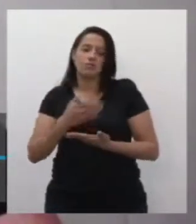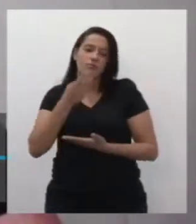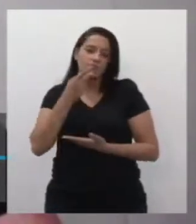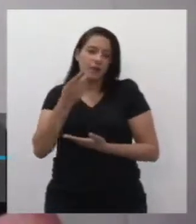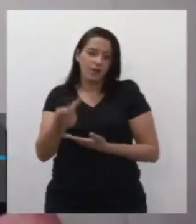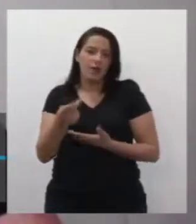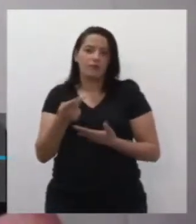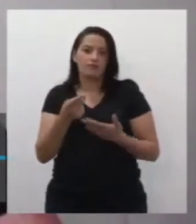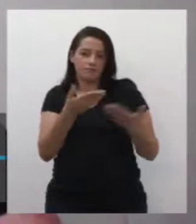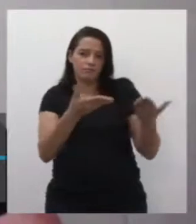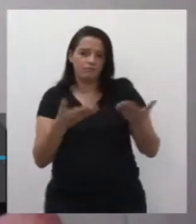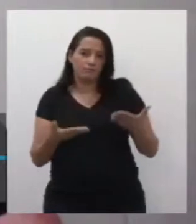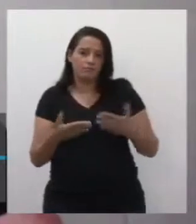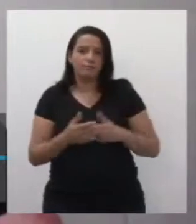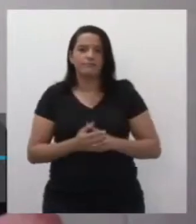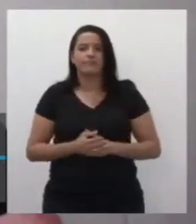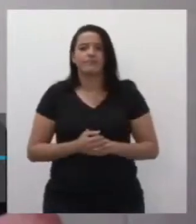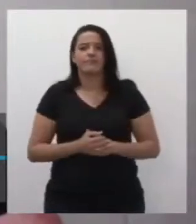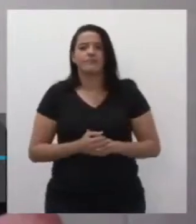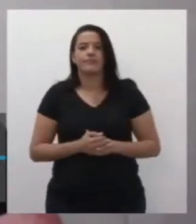gente, Anderson.